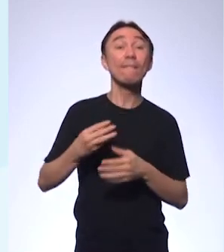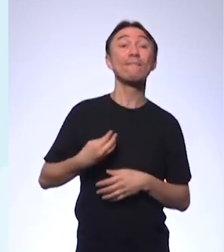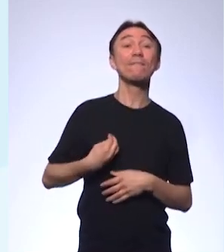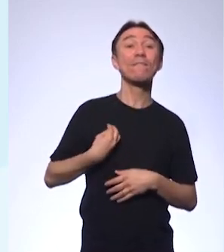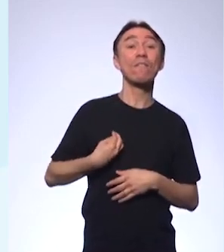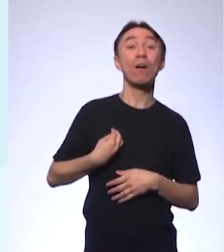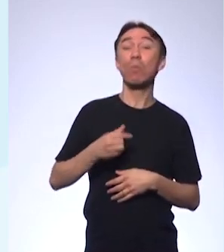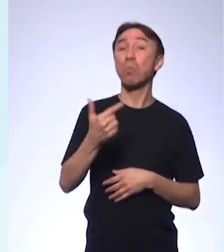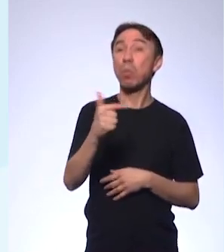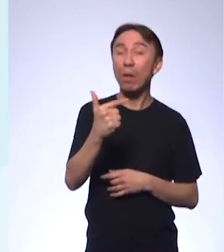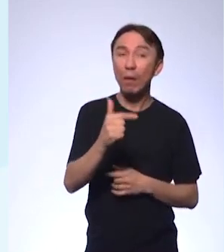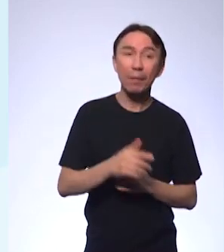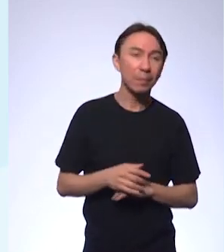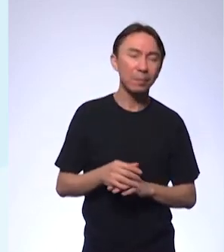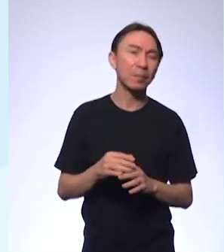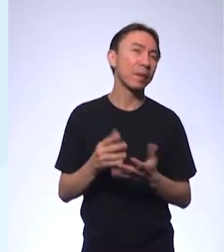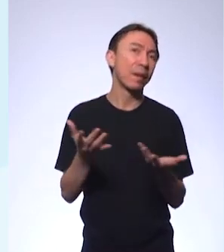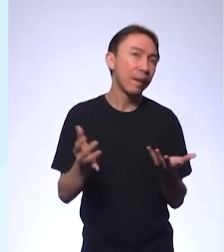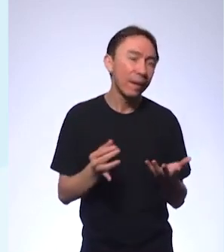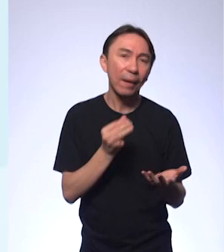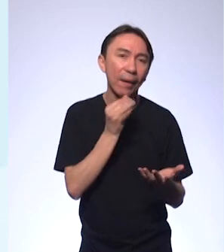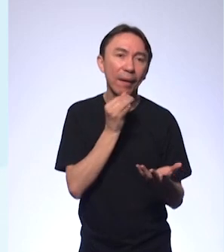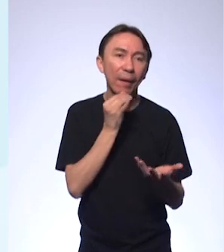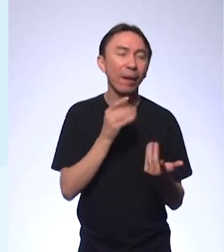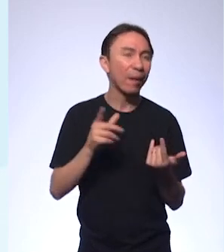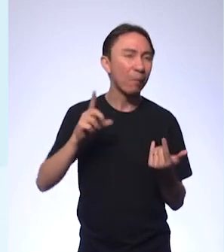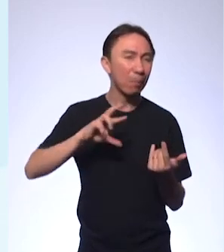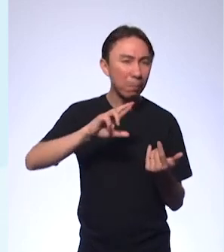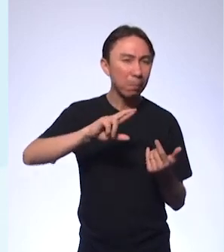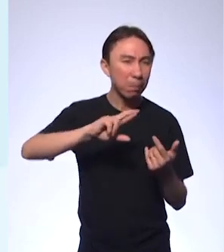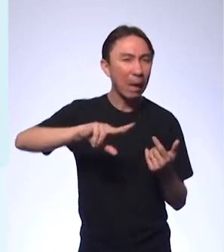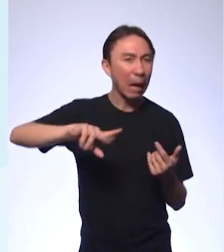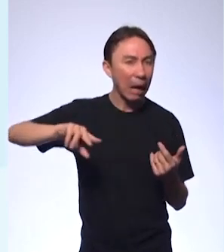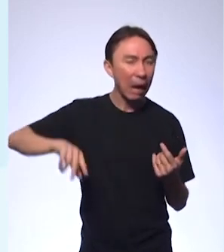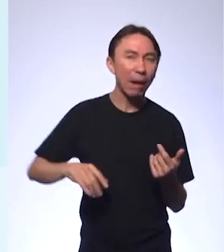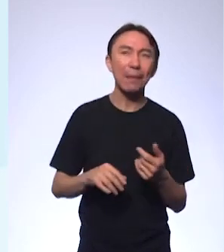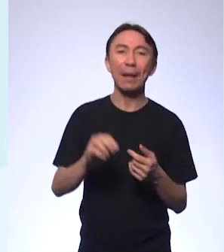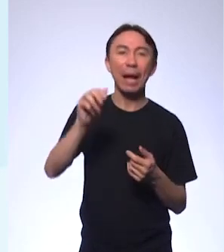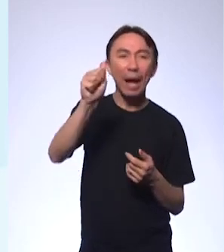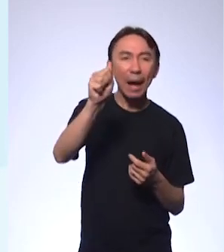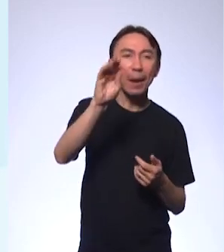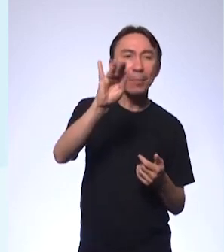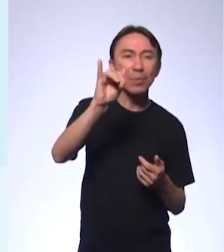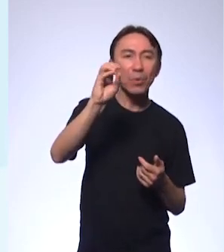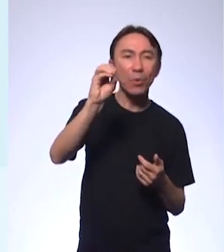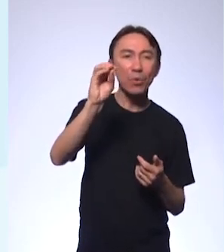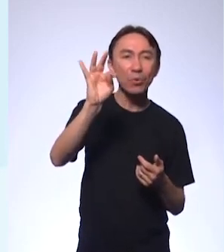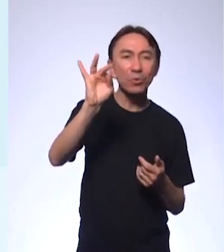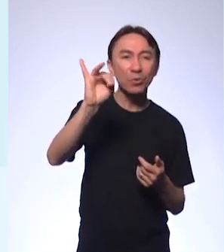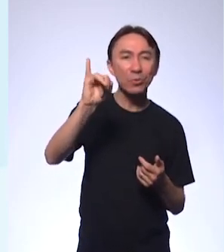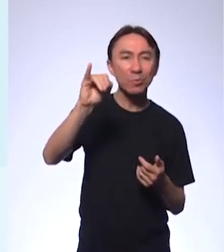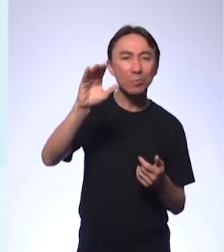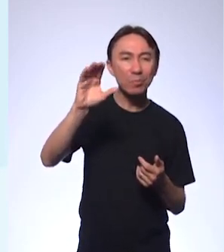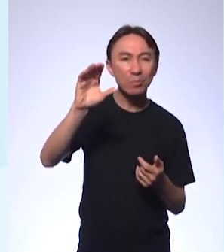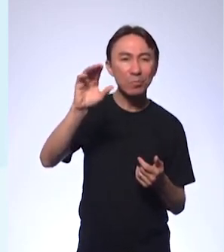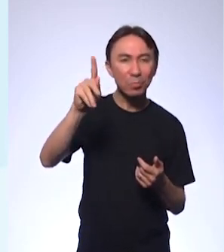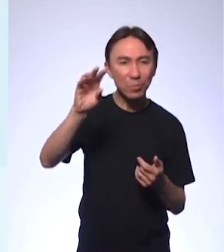são justamente esses fatores abióticos, né, químicos e físicos aí, que